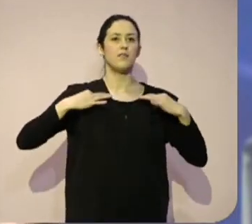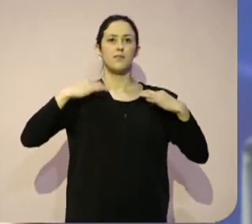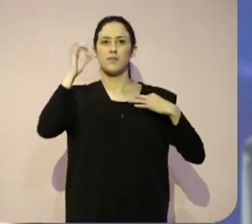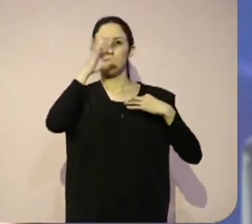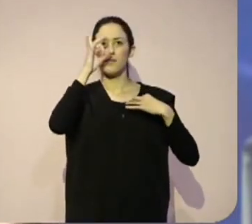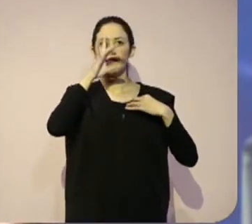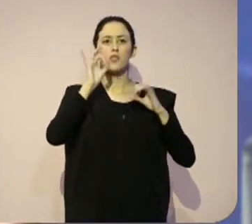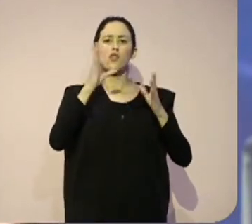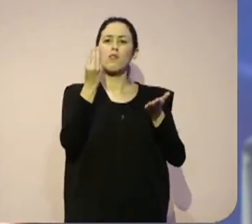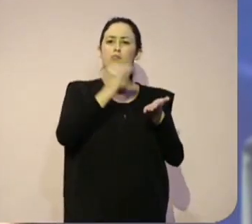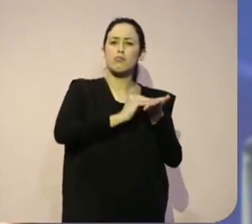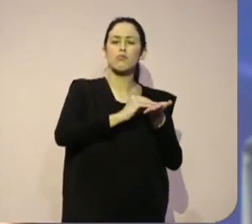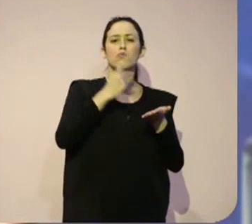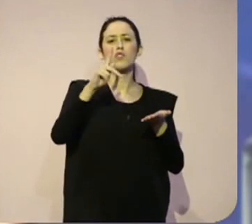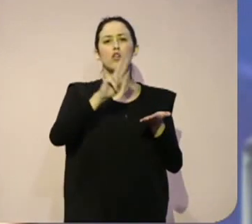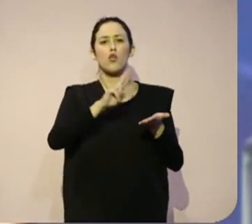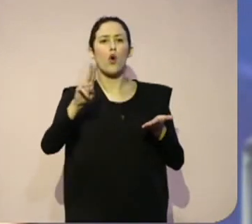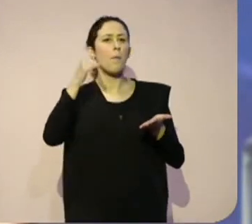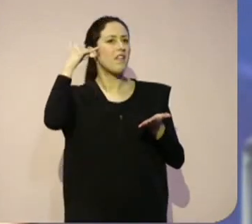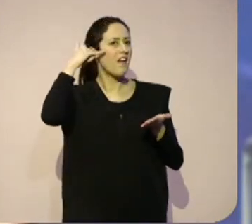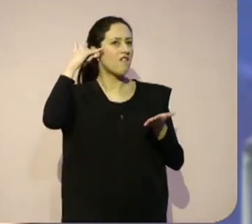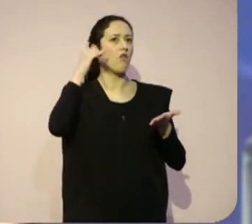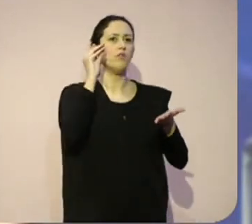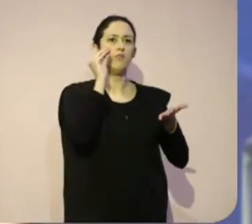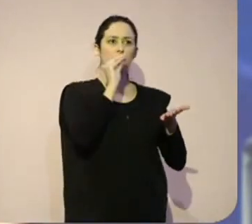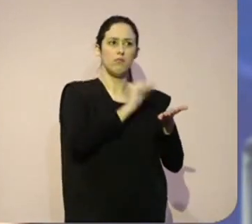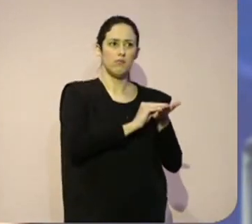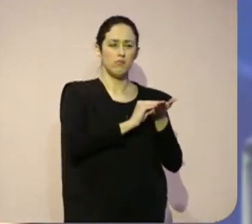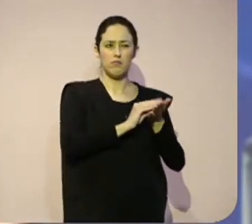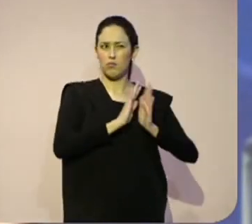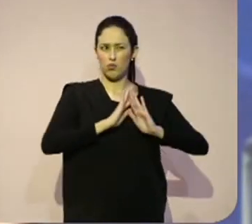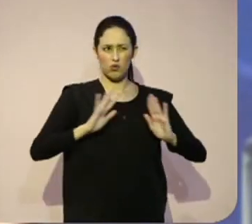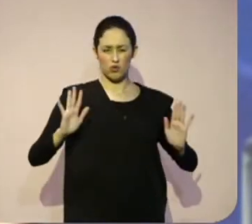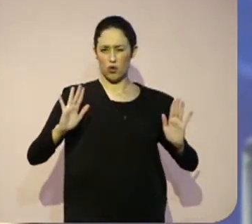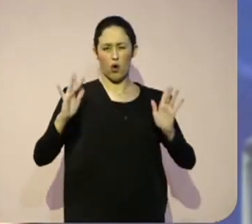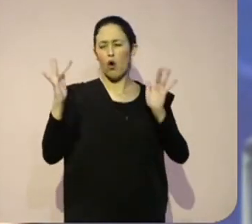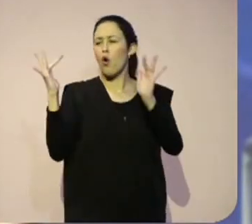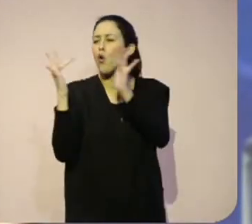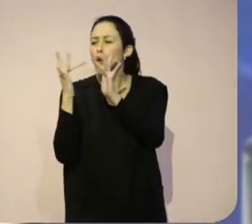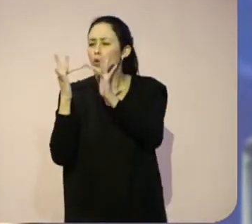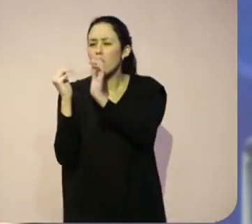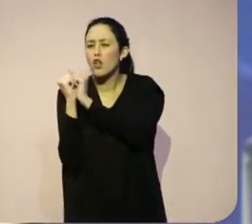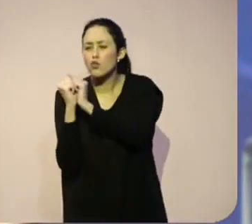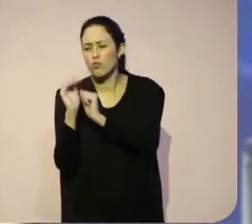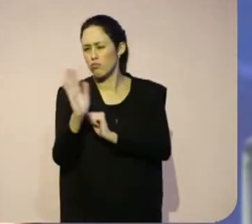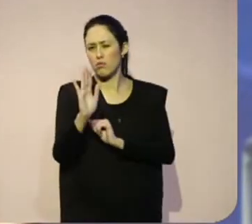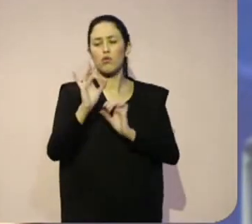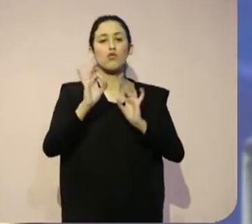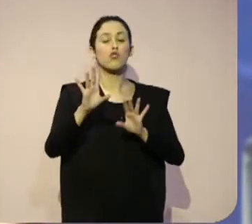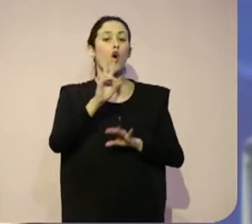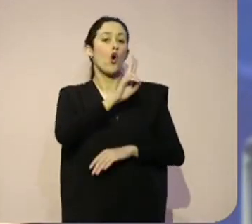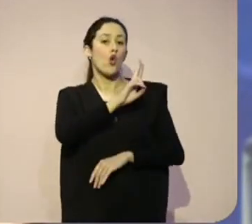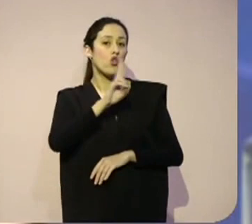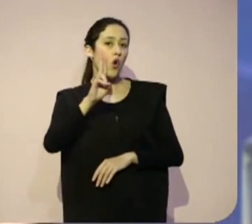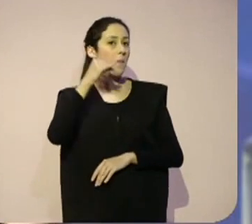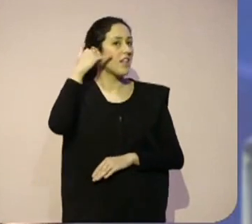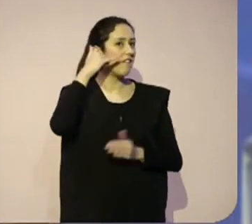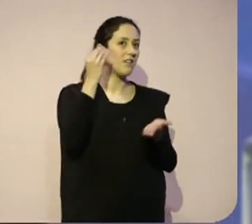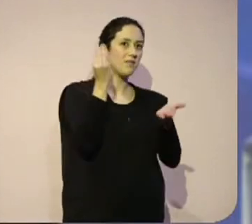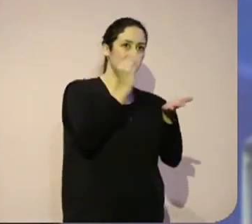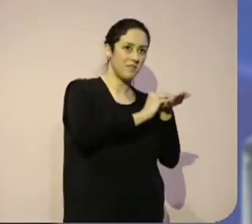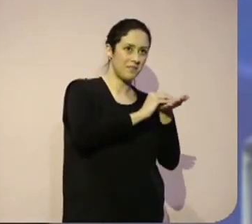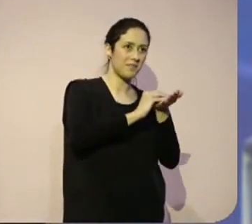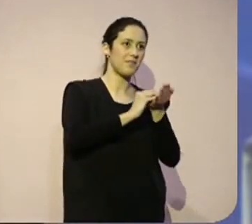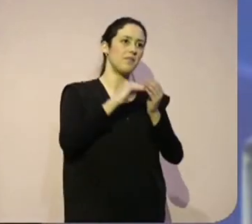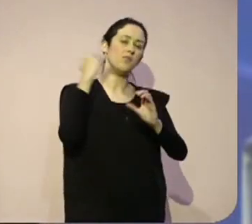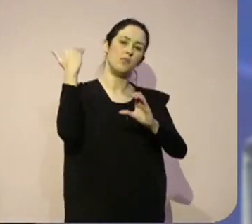o teu nome e o teu telefone. Não vai fazer muito contato, é mais o nome e o telefone para entrar em contato aí sim durante